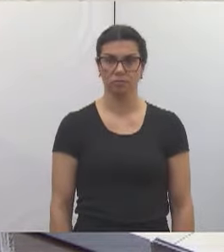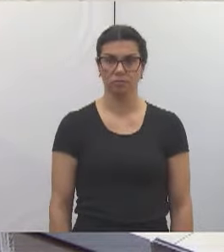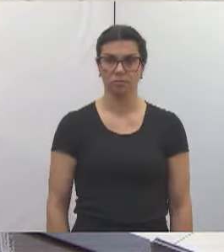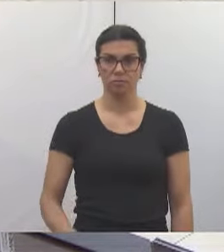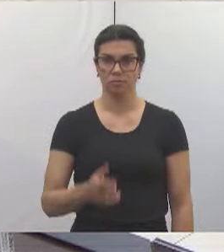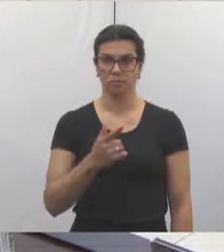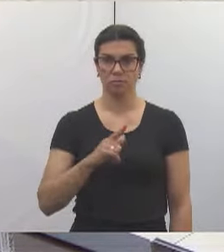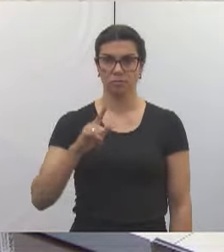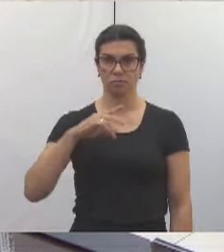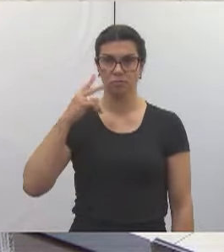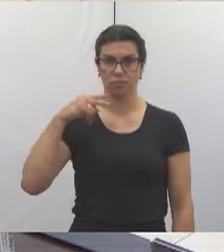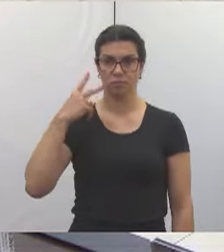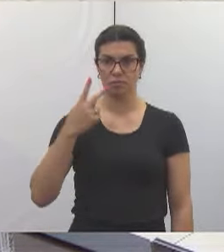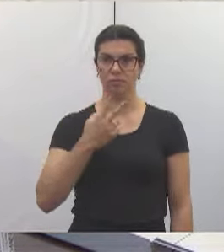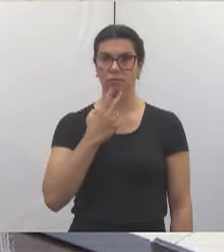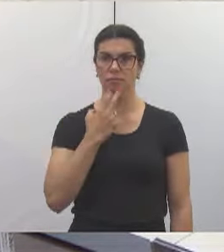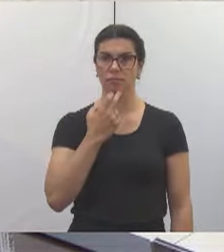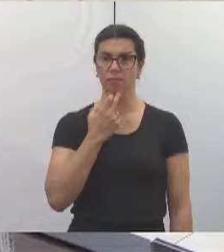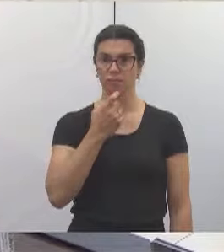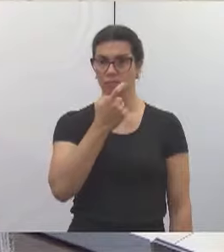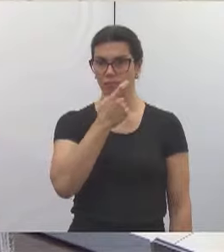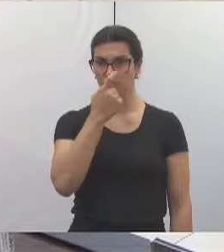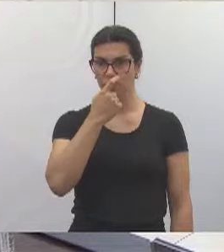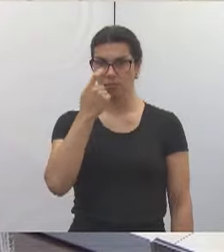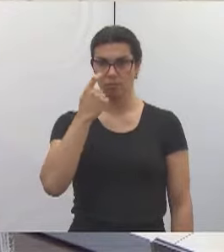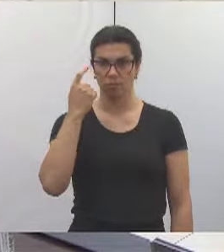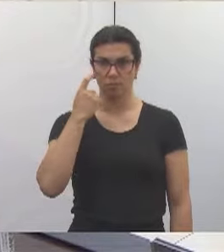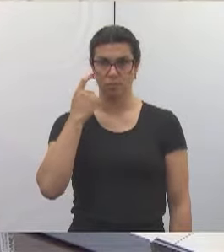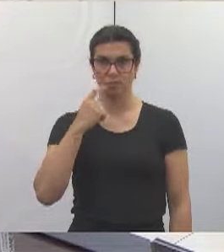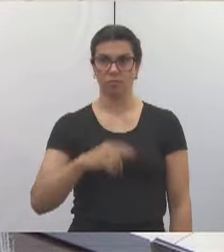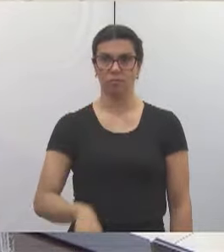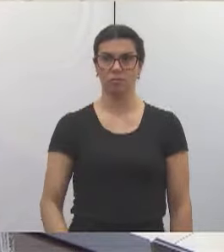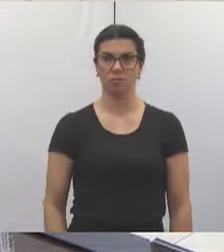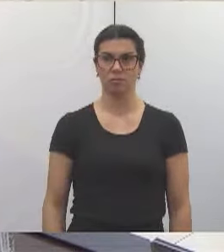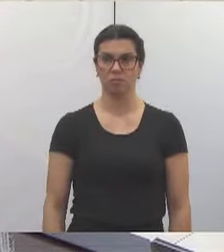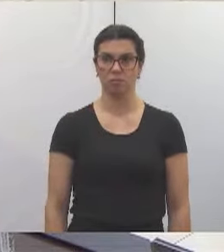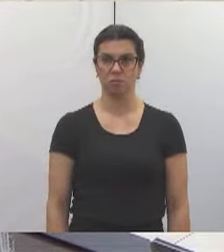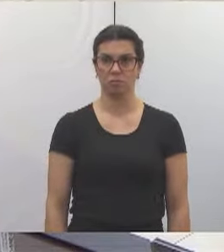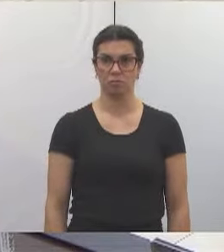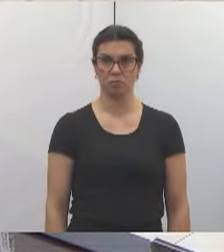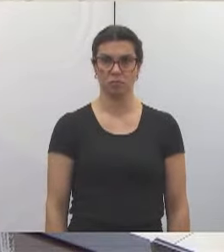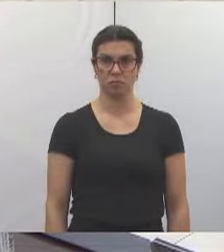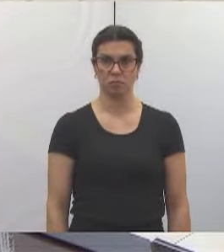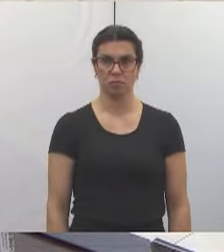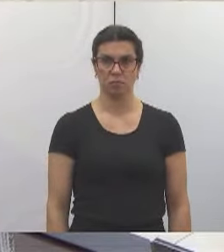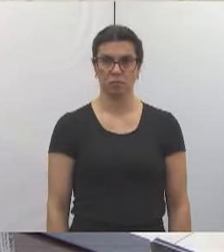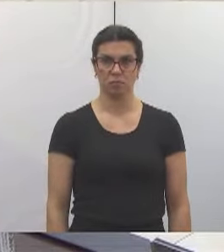Próximo vereador, Valmir do Parque Meia Lua, Progressistas.